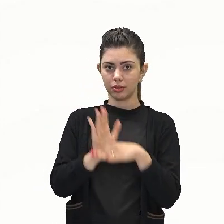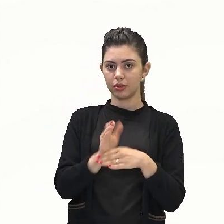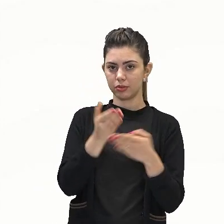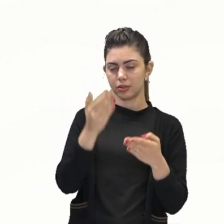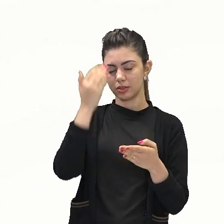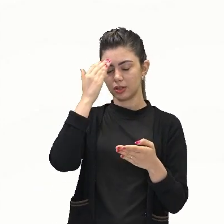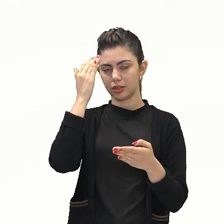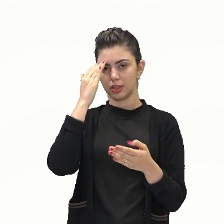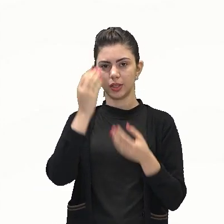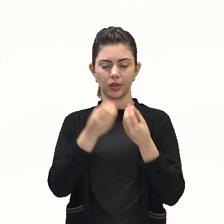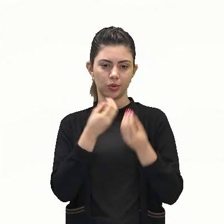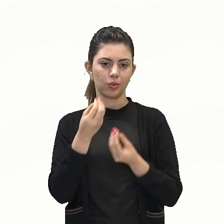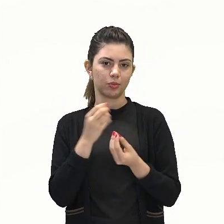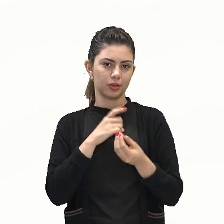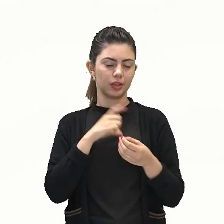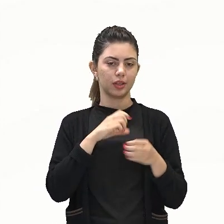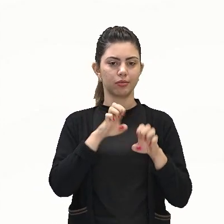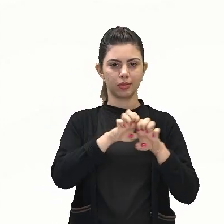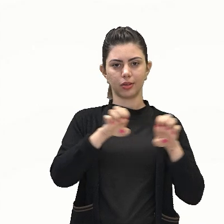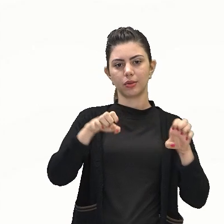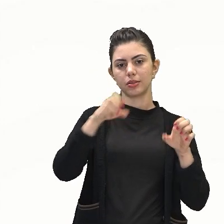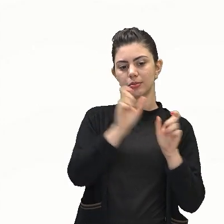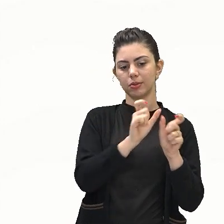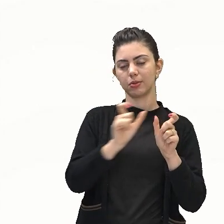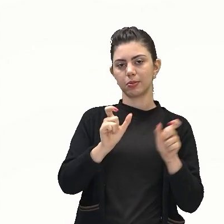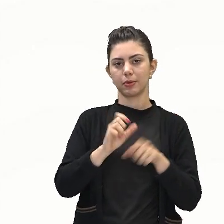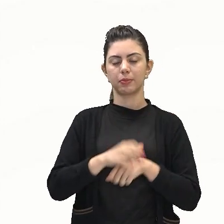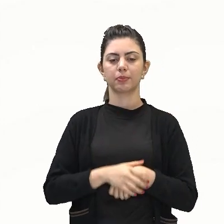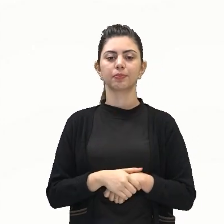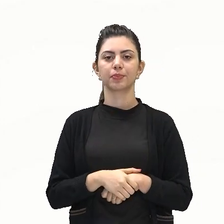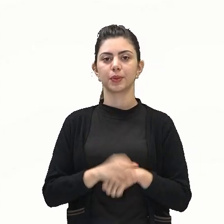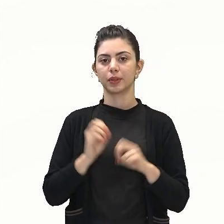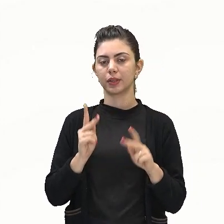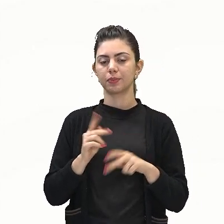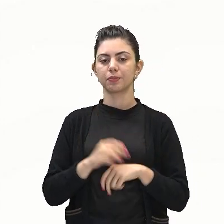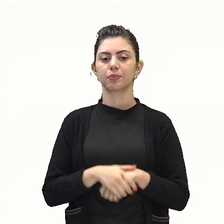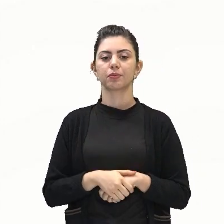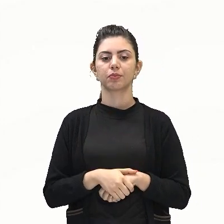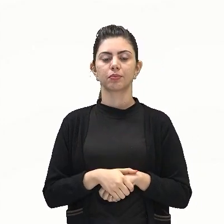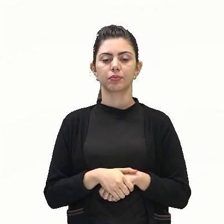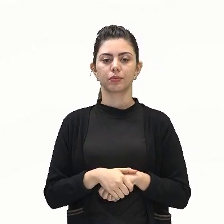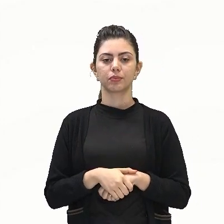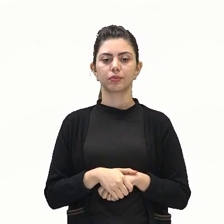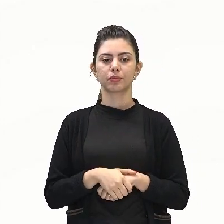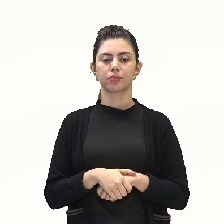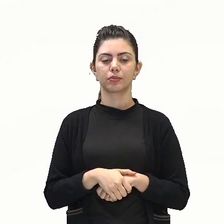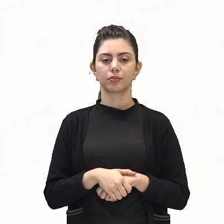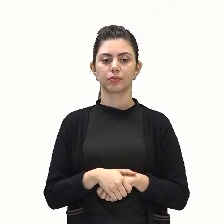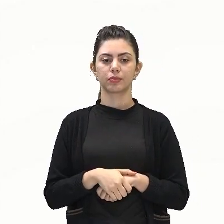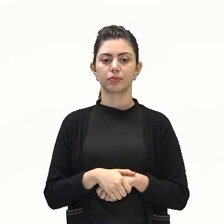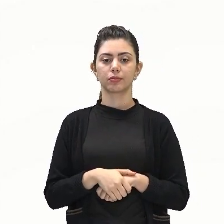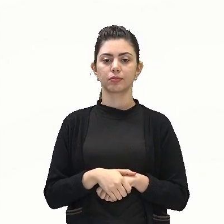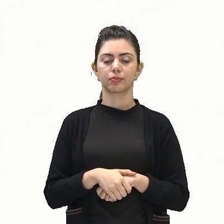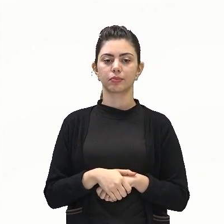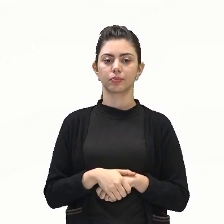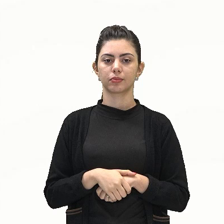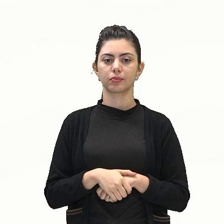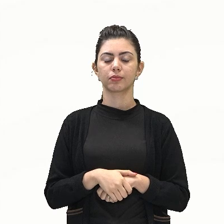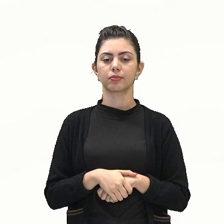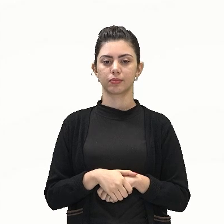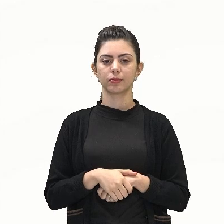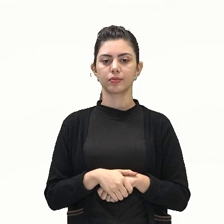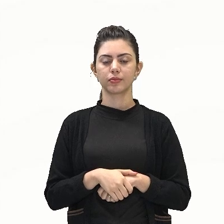que estava escrito, né, agora há pouco, certo? Agora, aqui nossos